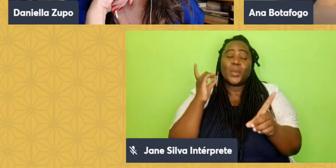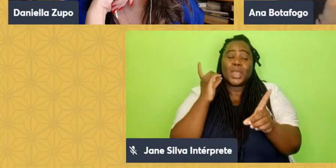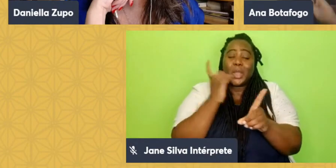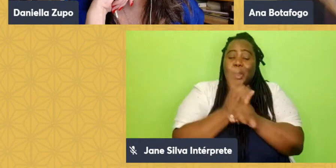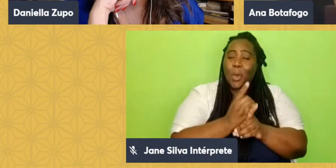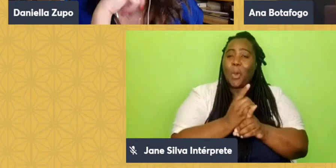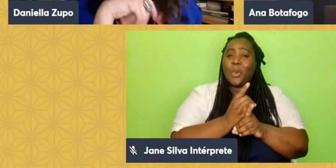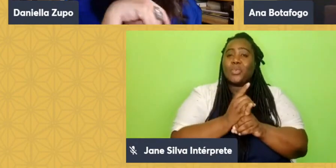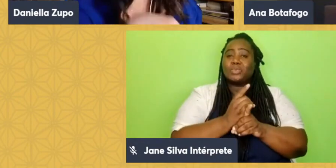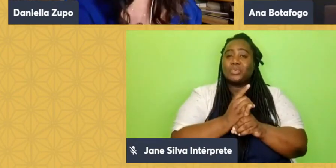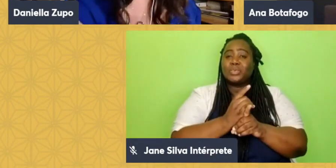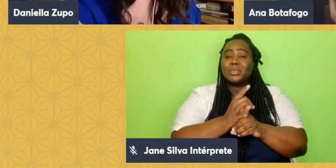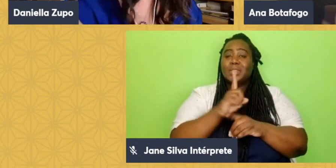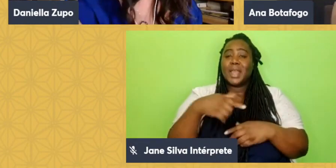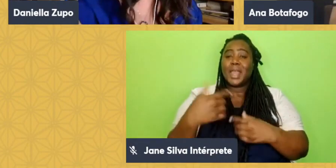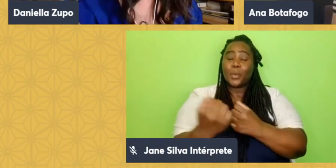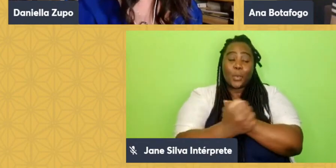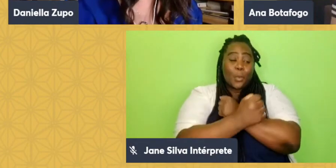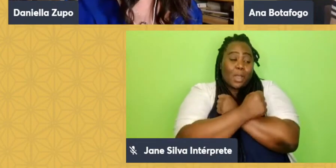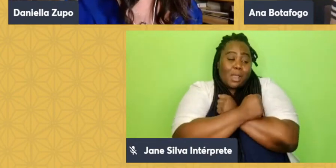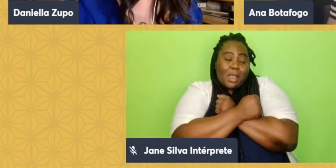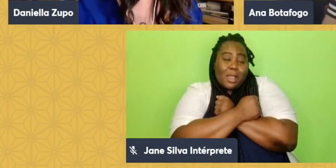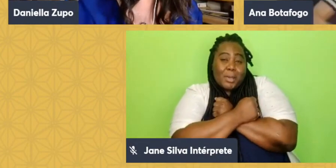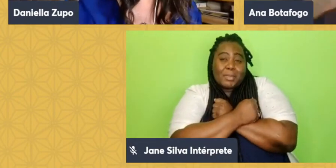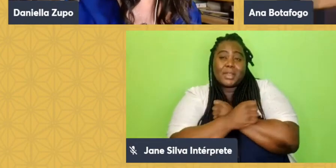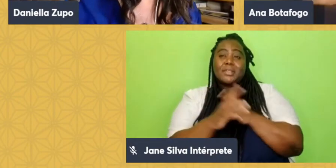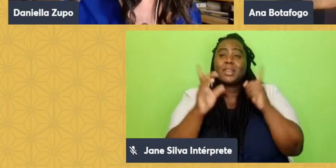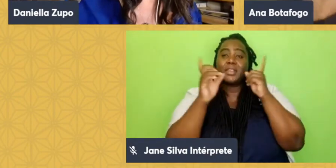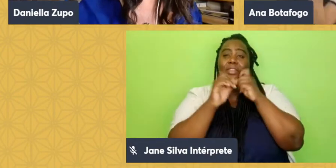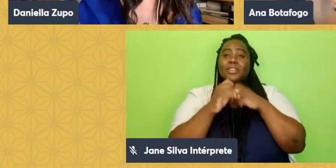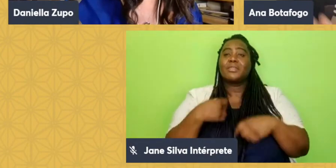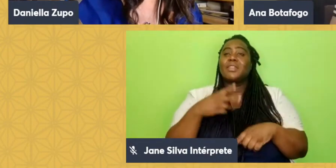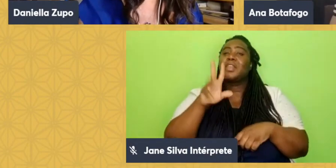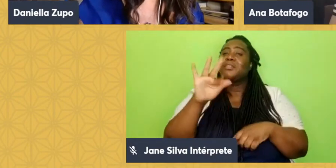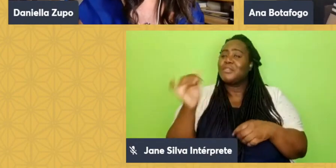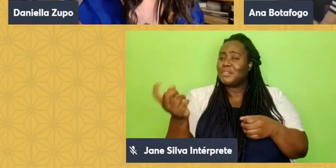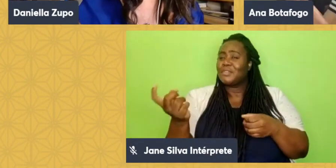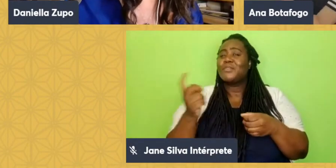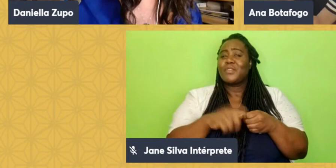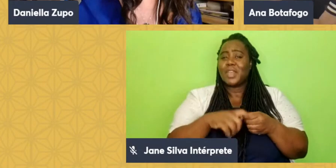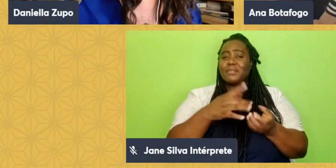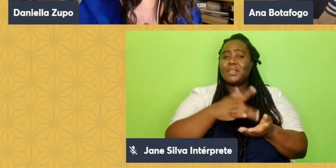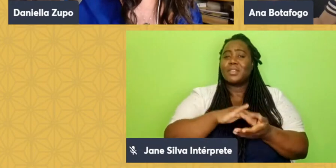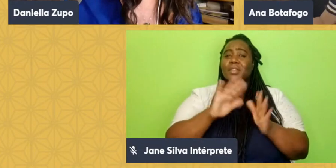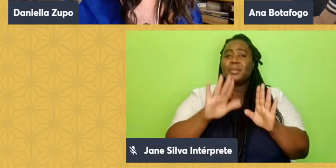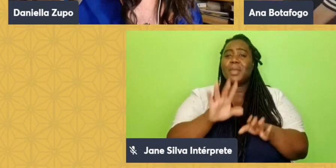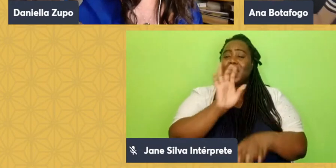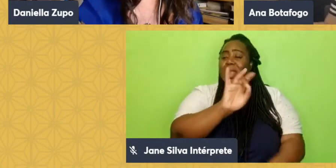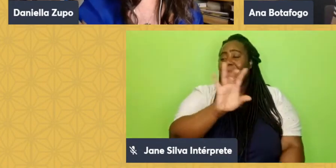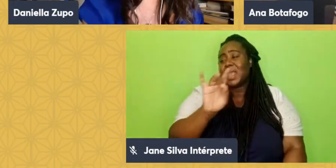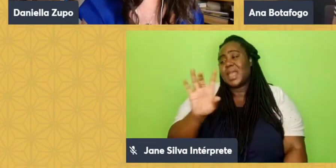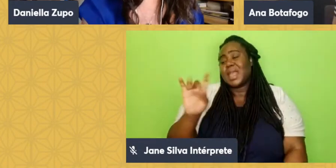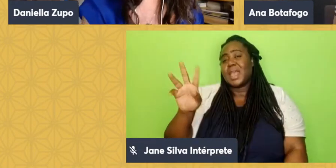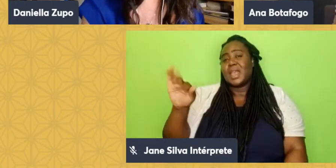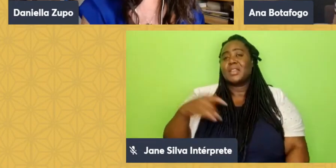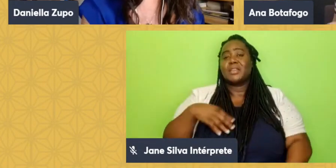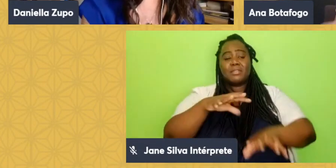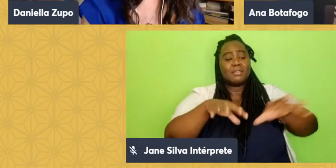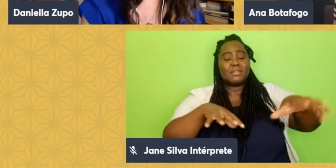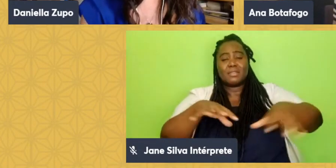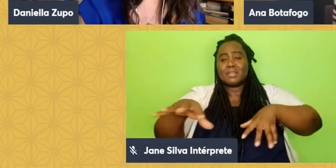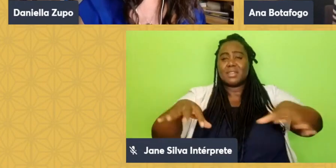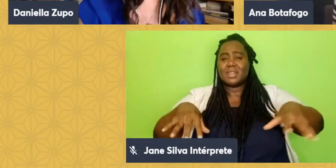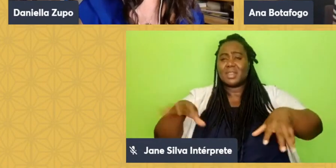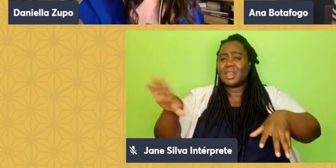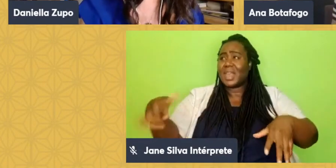era digamos o abraço muito difícil todo mundo dizia vai voltar os bailarinos mas cada um faz uma coisa